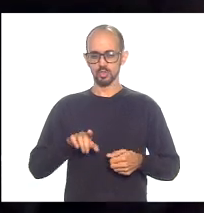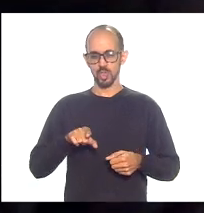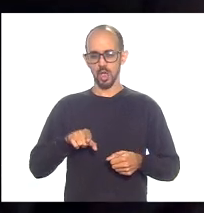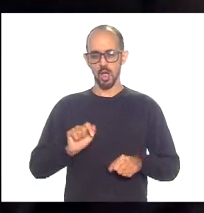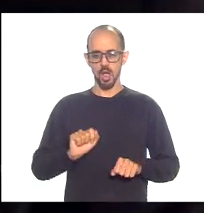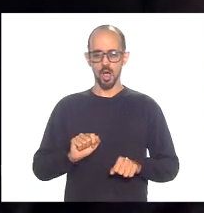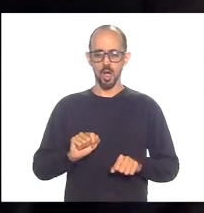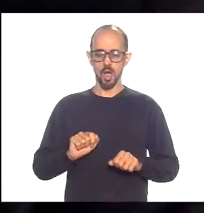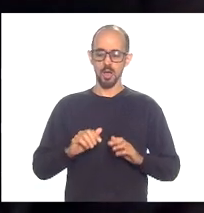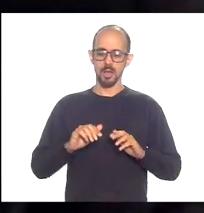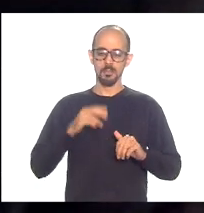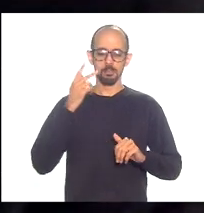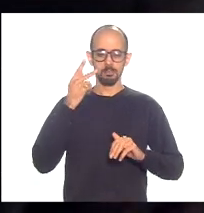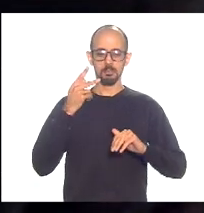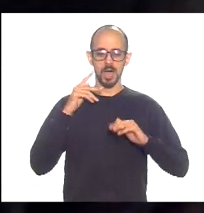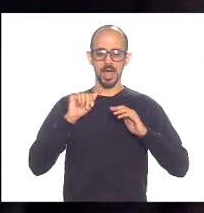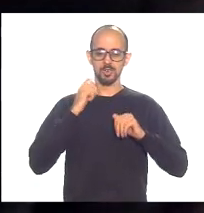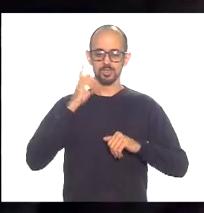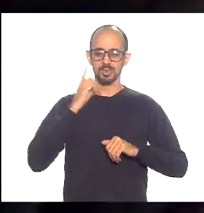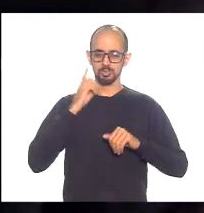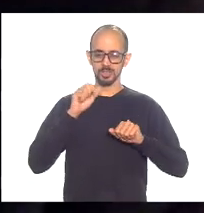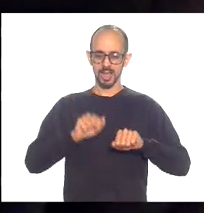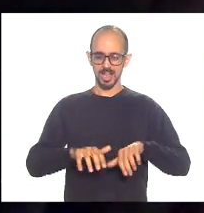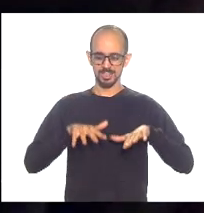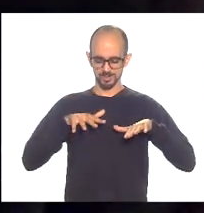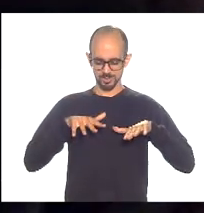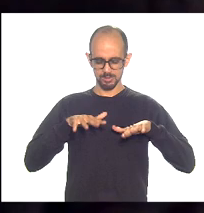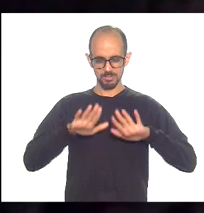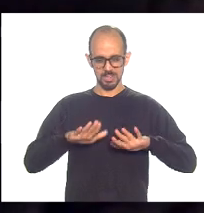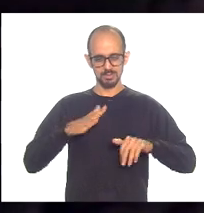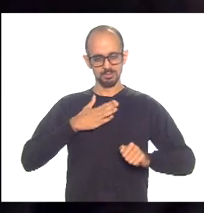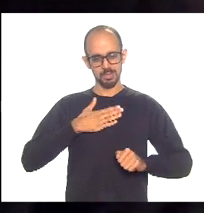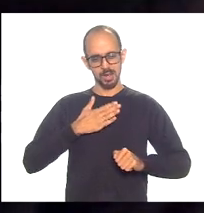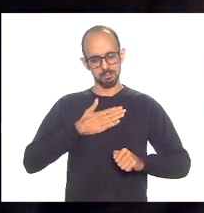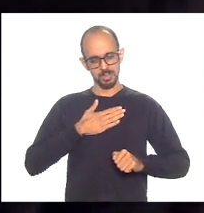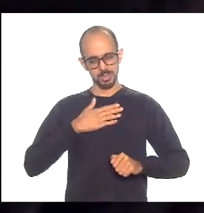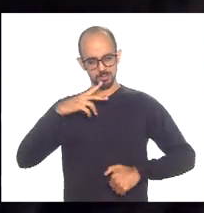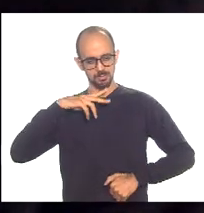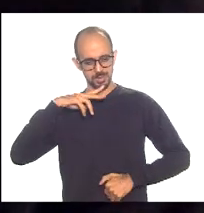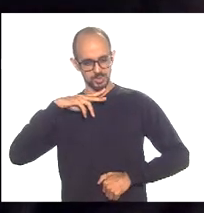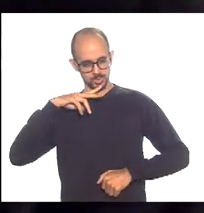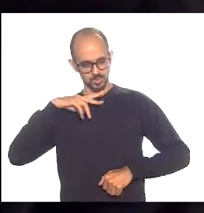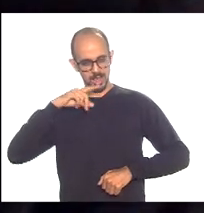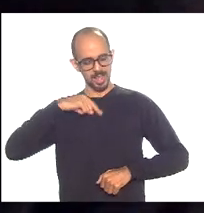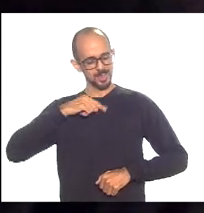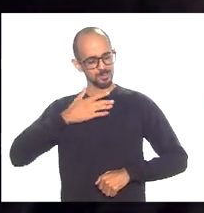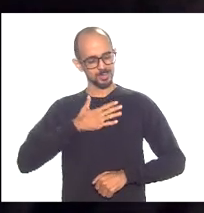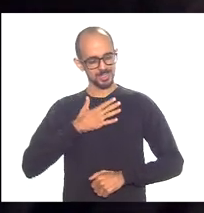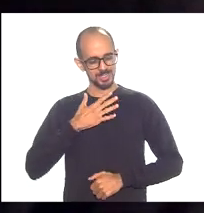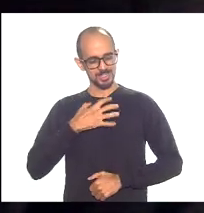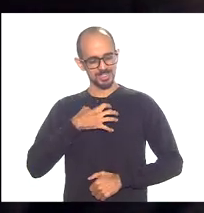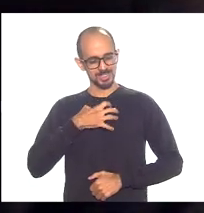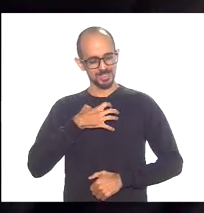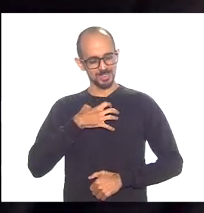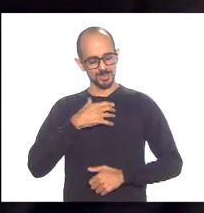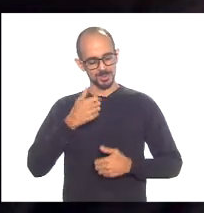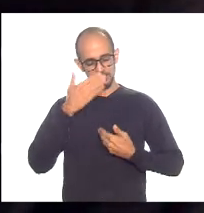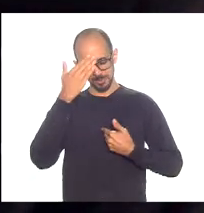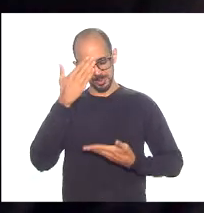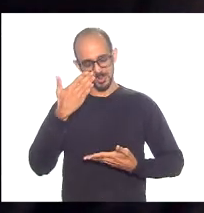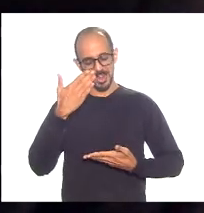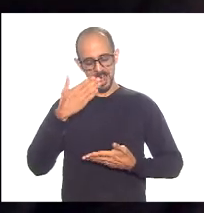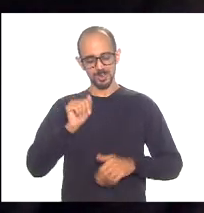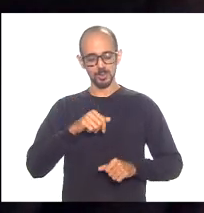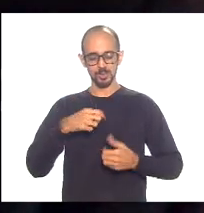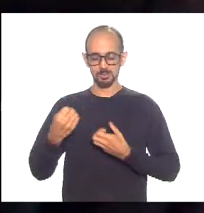para o parlamento, para todos vocês, mas para mim, pessoalmente, é muito gratificante. É uma pessoa que nos ensinou muito,